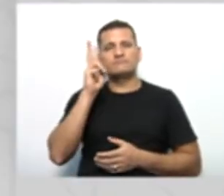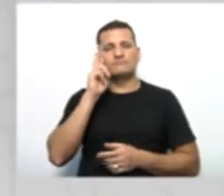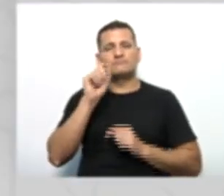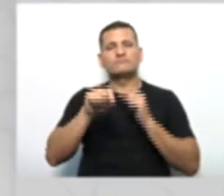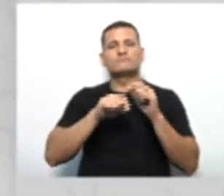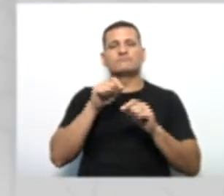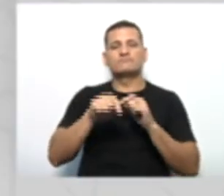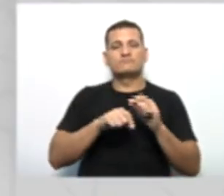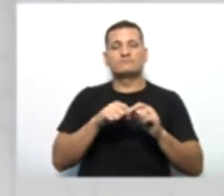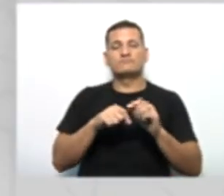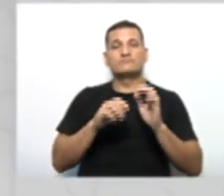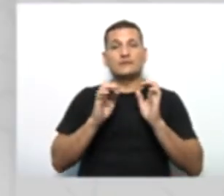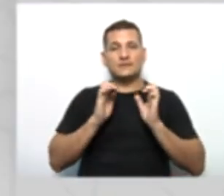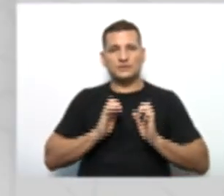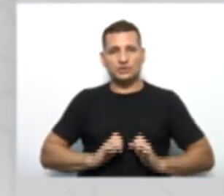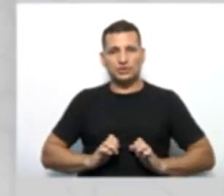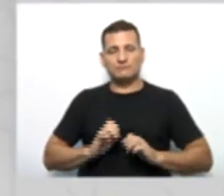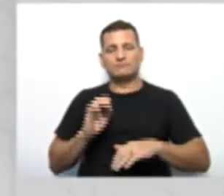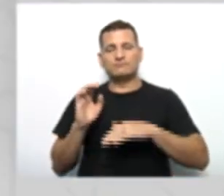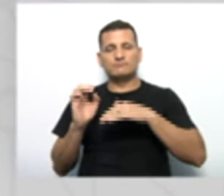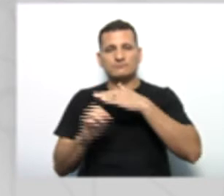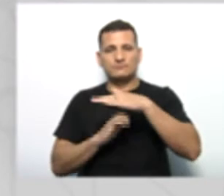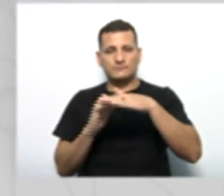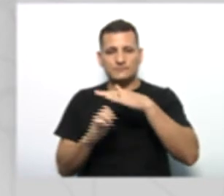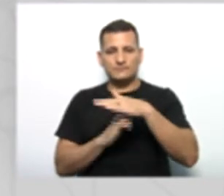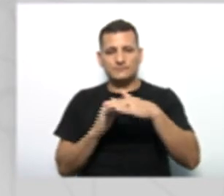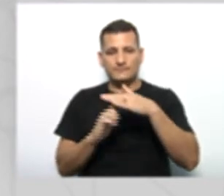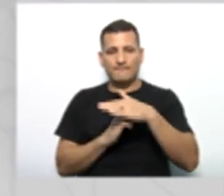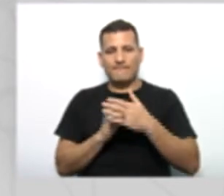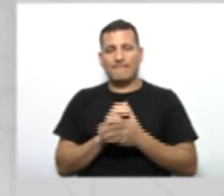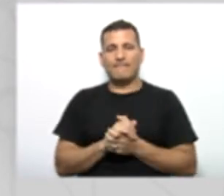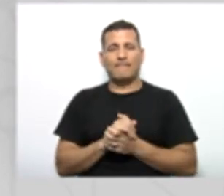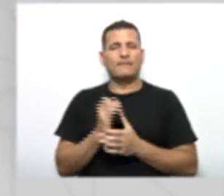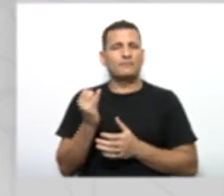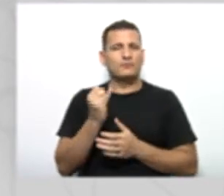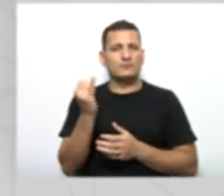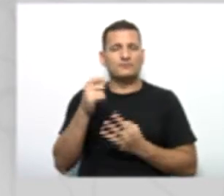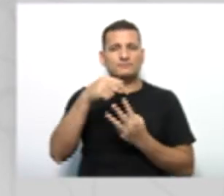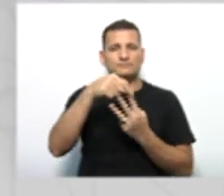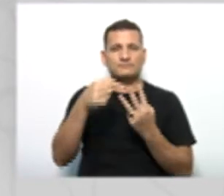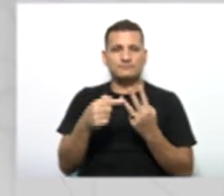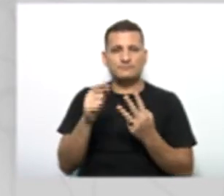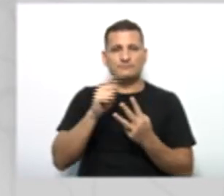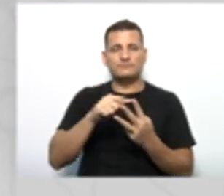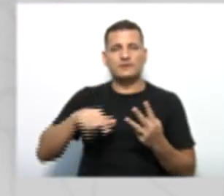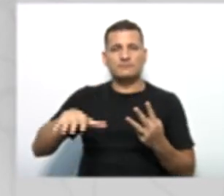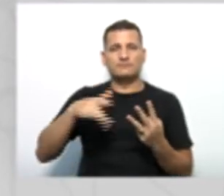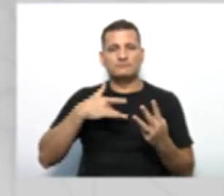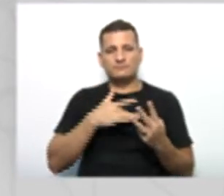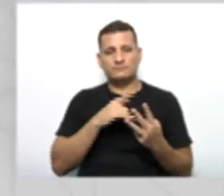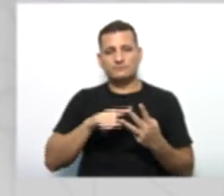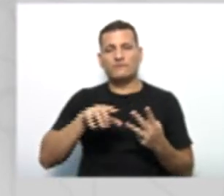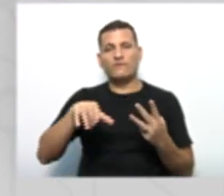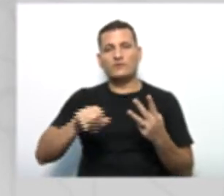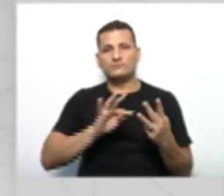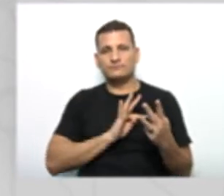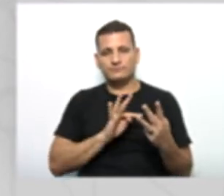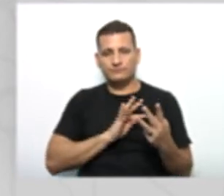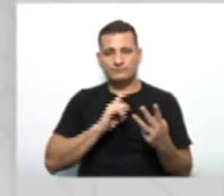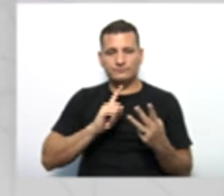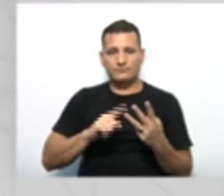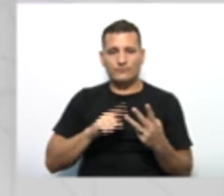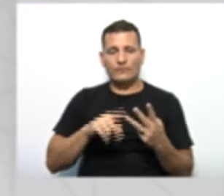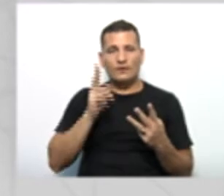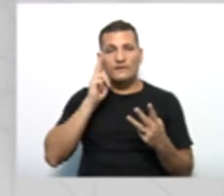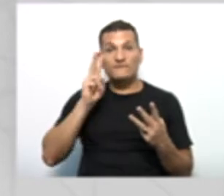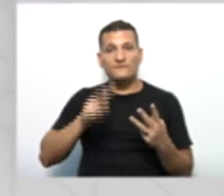conversamos sobre a ética empresarial. Nós falamos da importância desses três, o ambiente saudável, a formação técnica e a